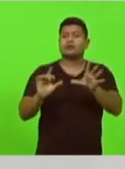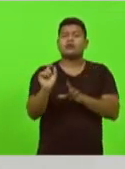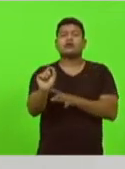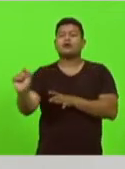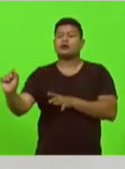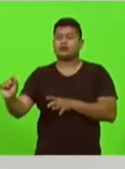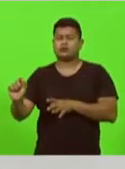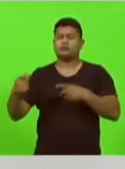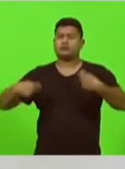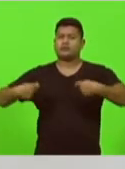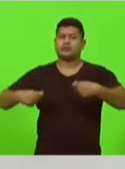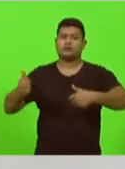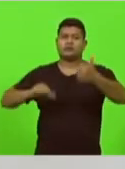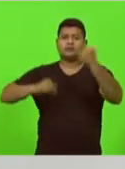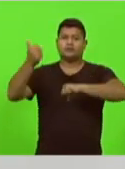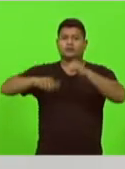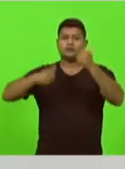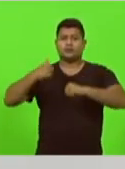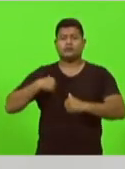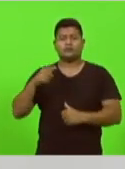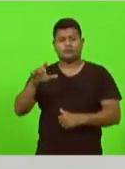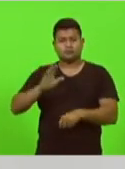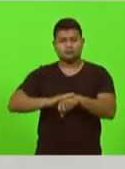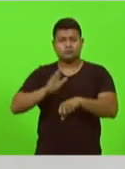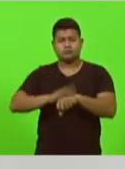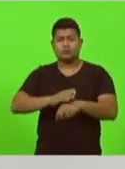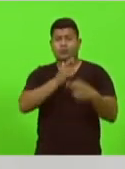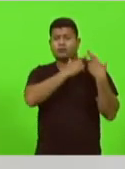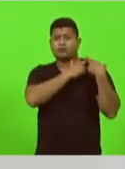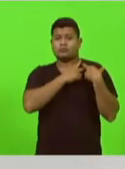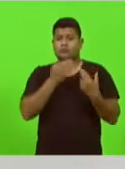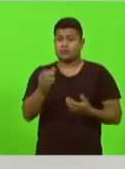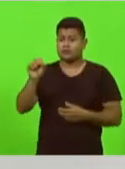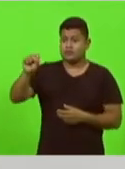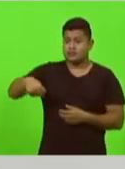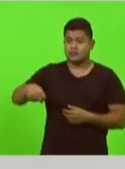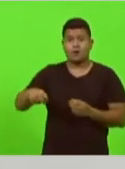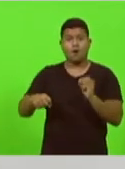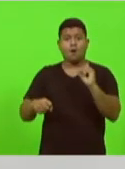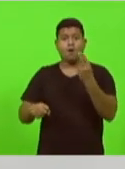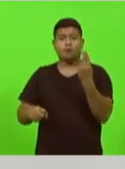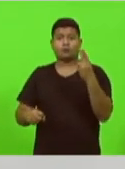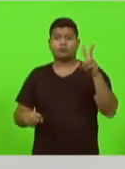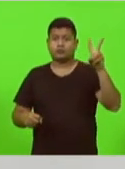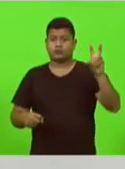para isso, para decidir se sim ou se não. O sim...